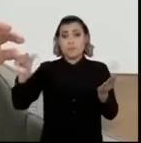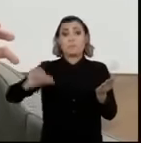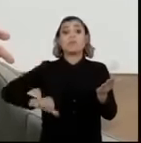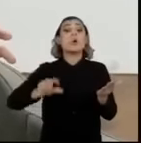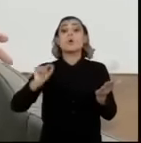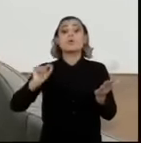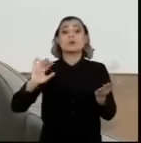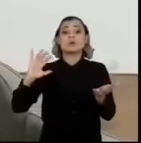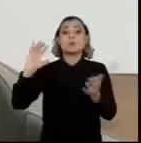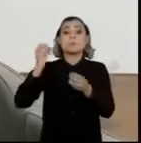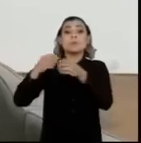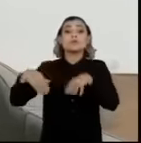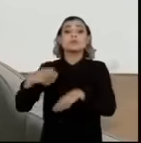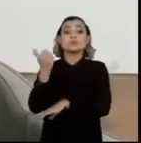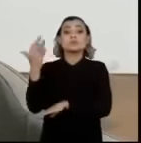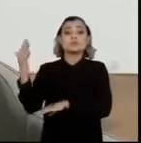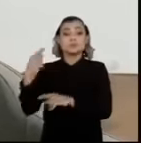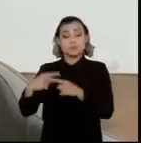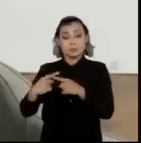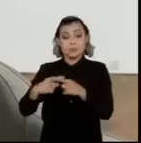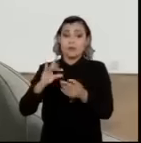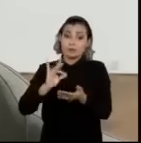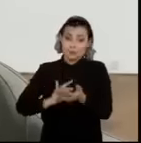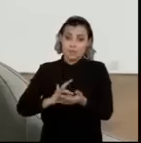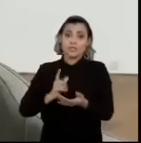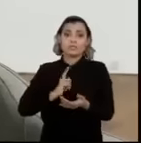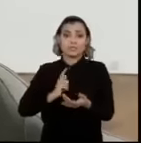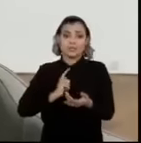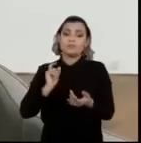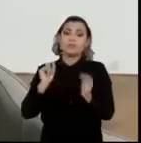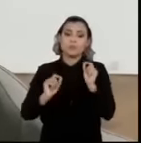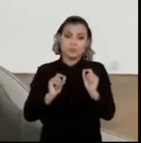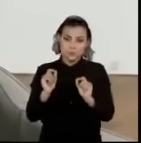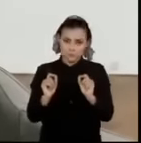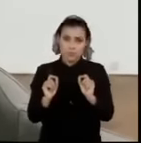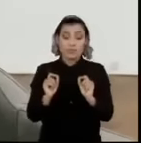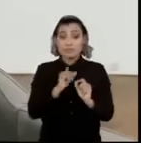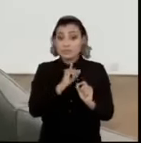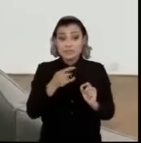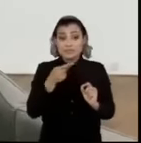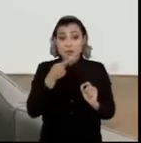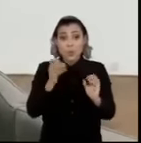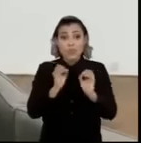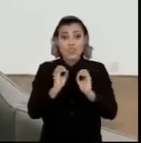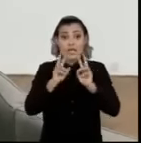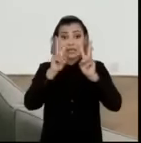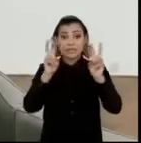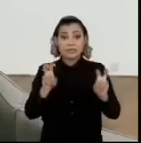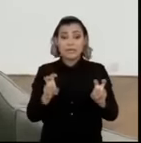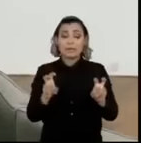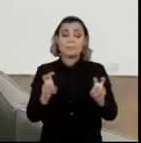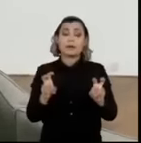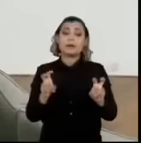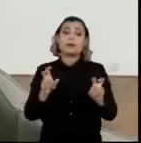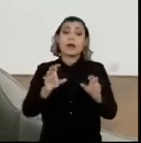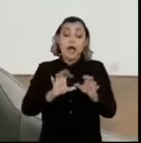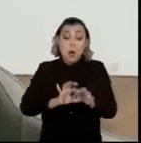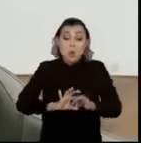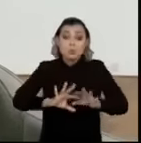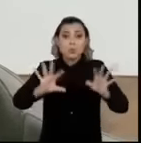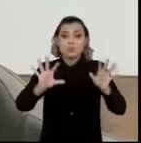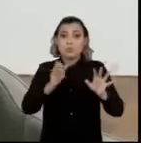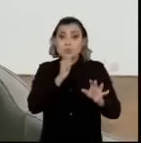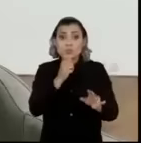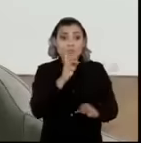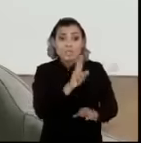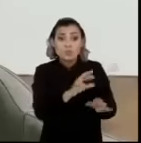ambiente? Foi ter negado ou omitido, porque não foi negado, né? Não se falou da autorização, não se deu a